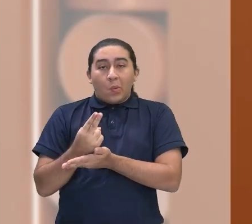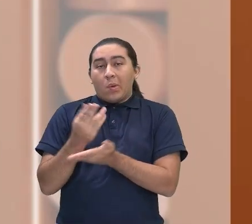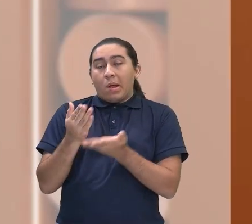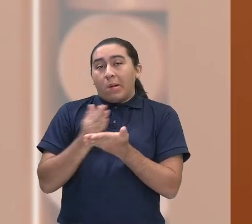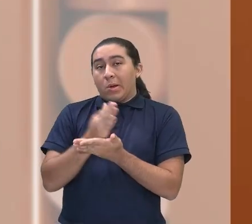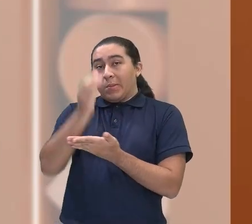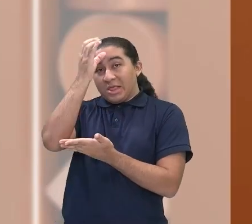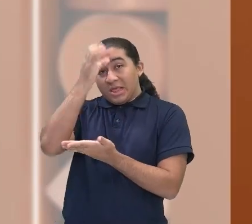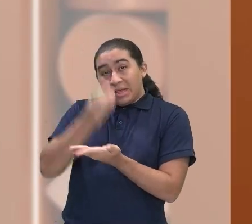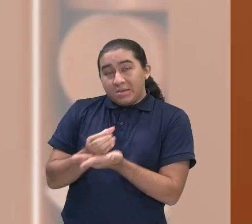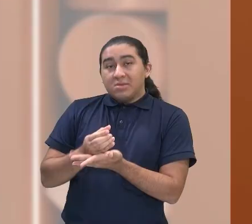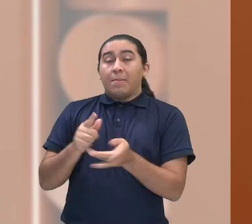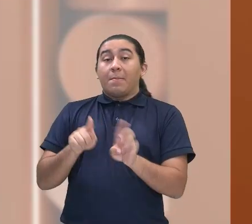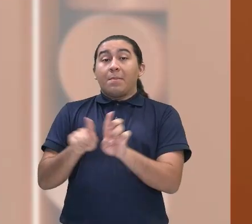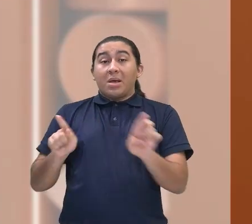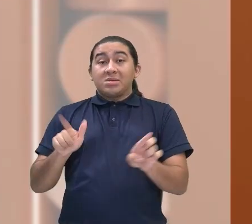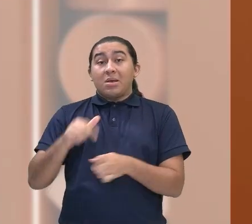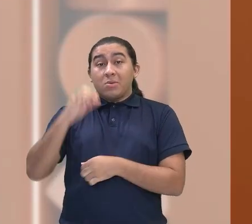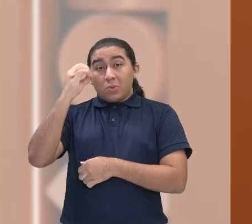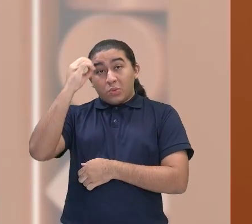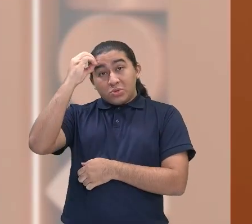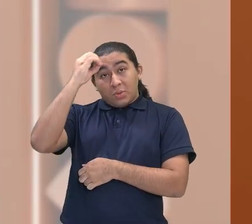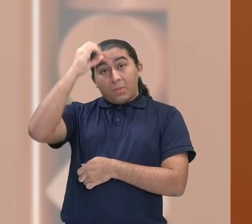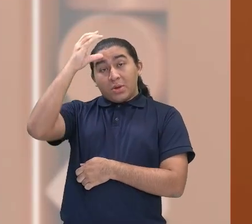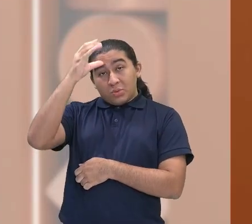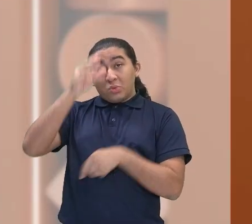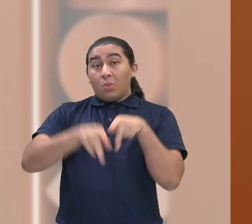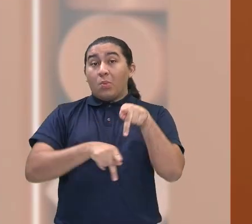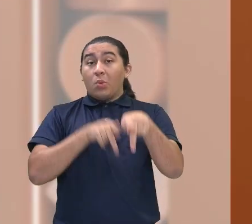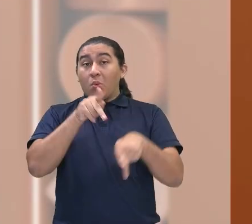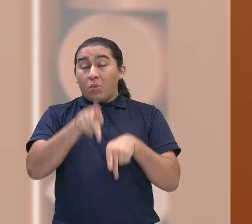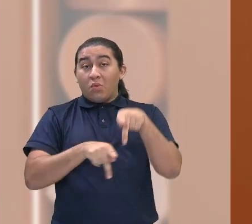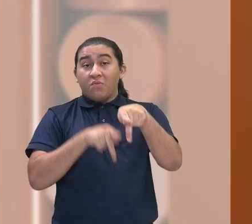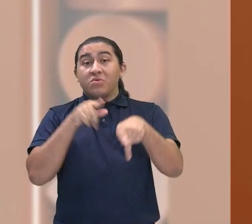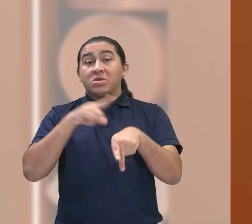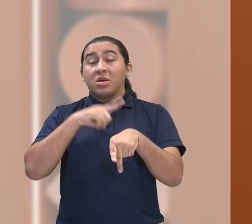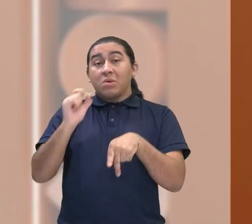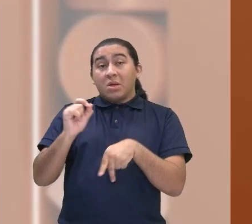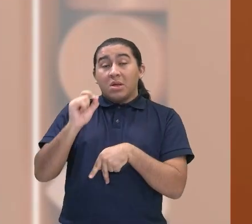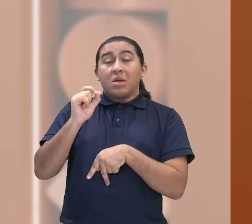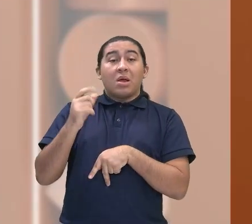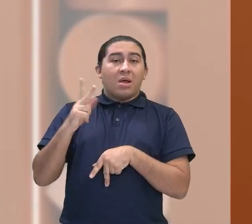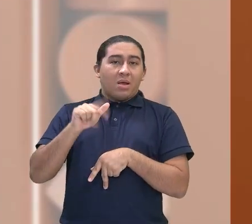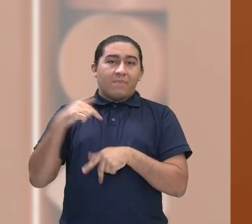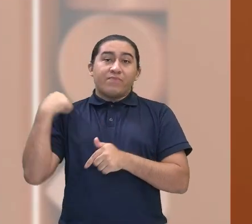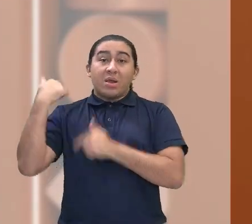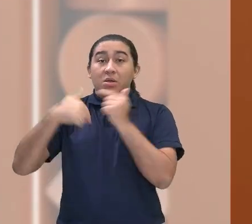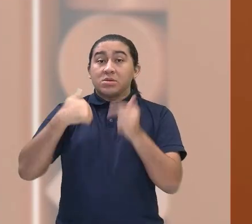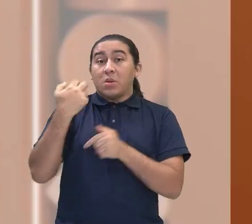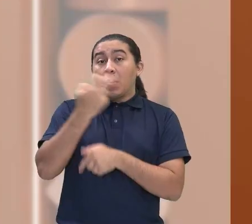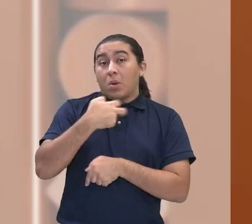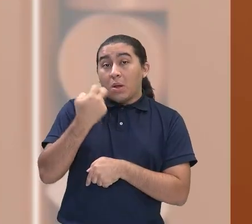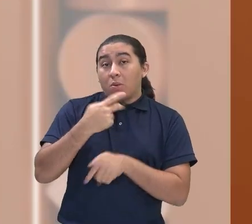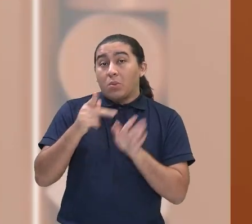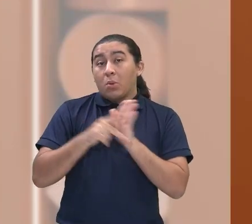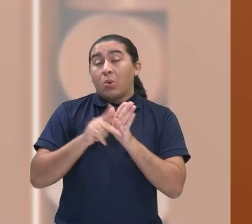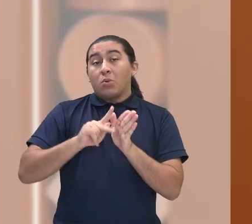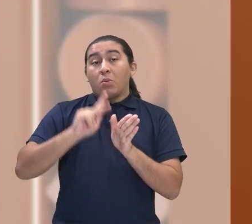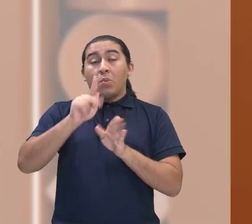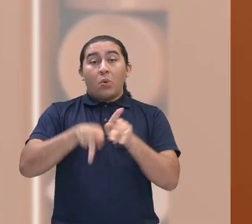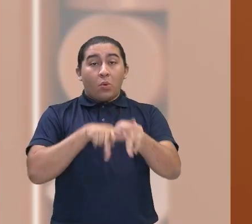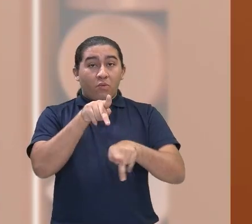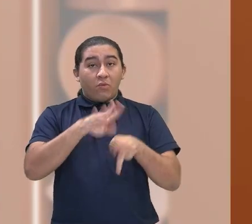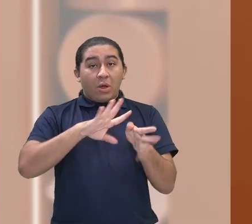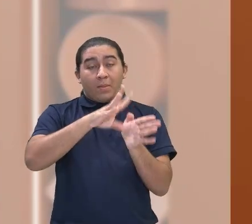estava ali no conhecimento, no famoso boca a boca do povo amazônico, ele é